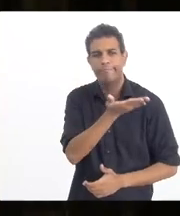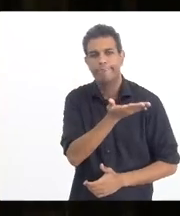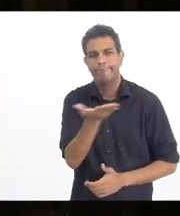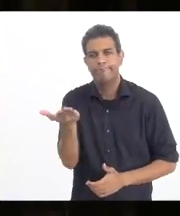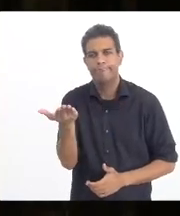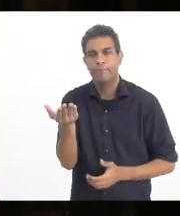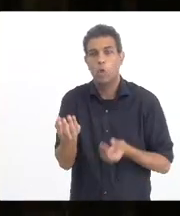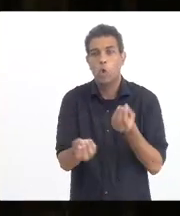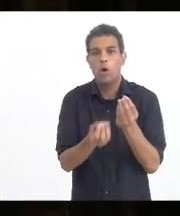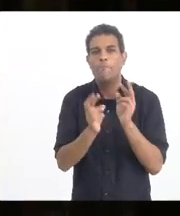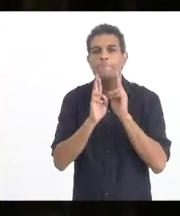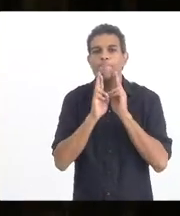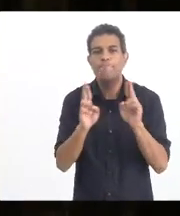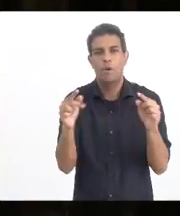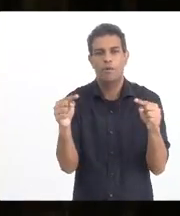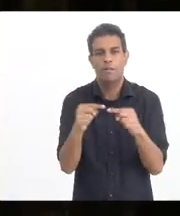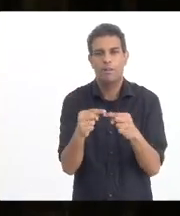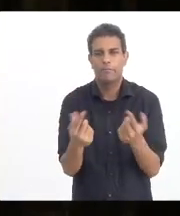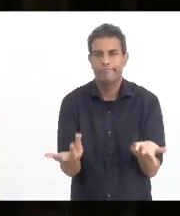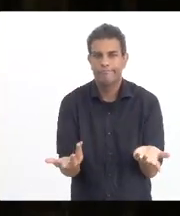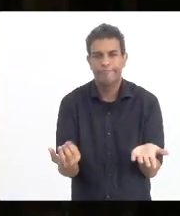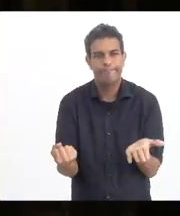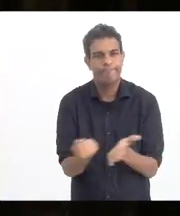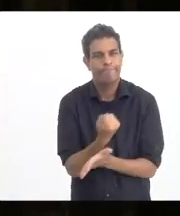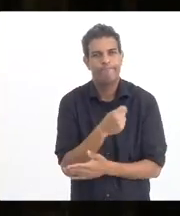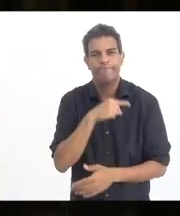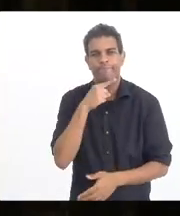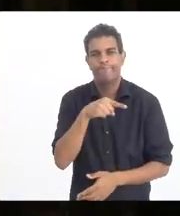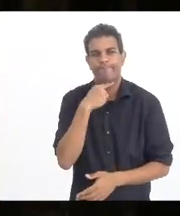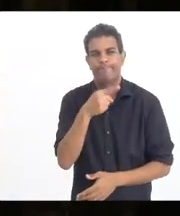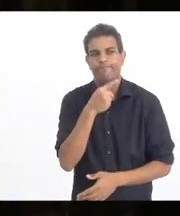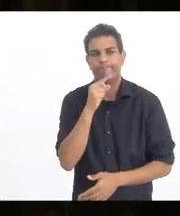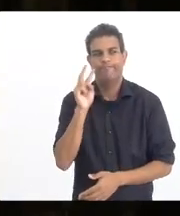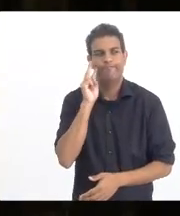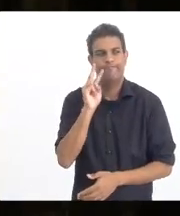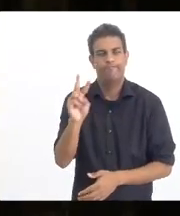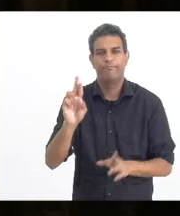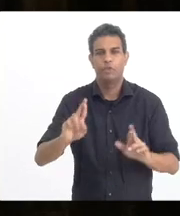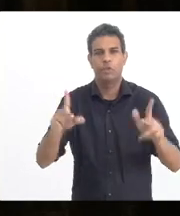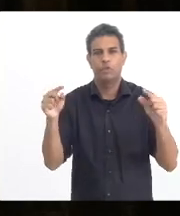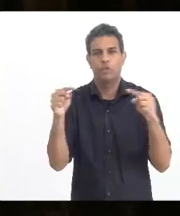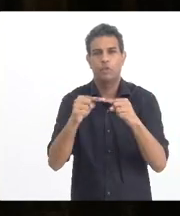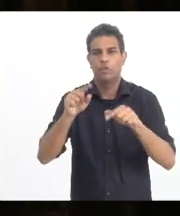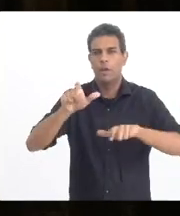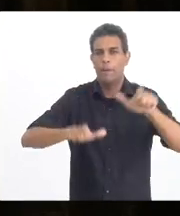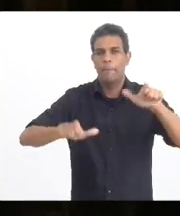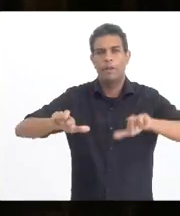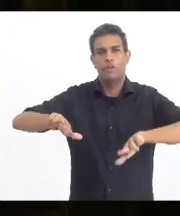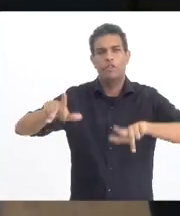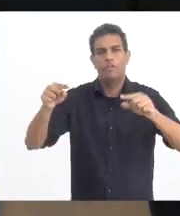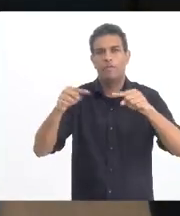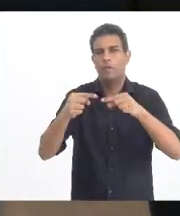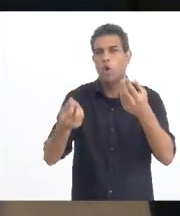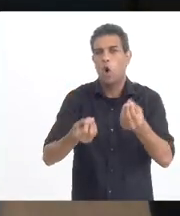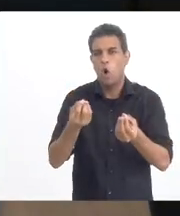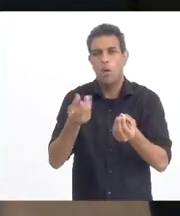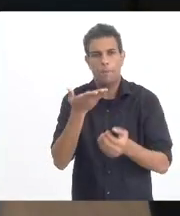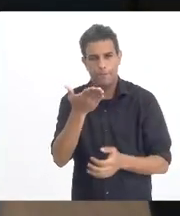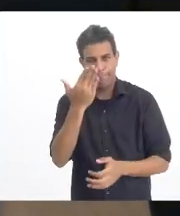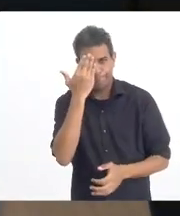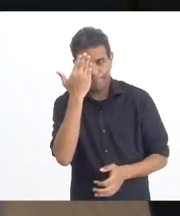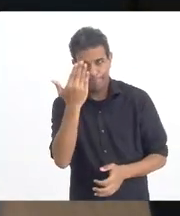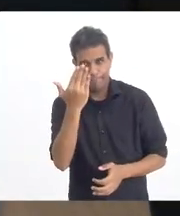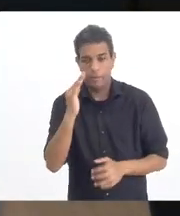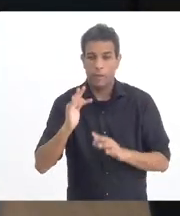eu não tenho como responder isso agora. Não tem como colocar em situações diferentes pessoas diferentes. Tá ok, Portugal?